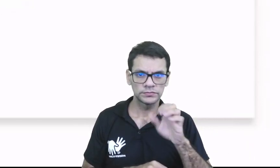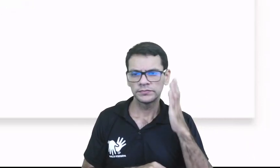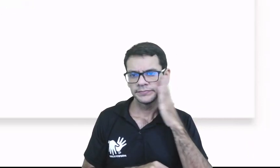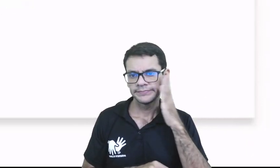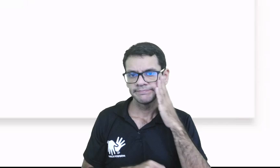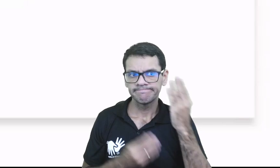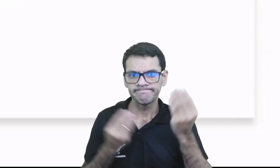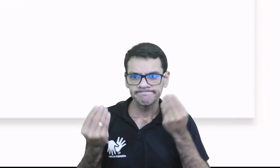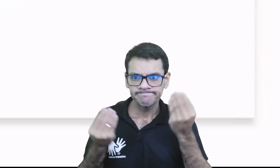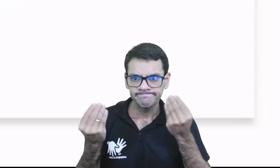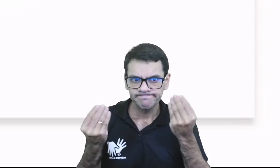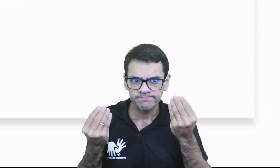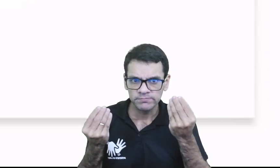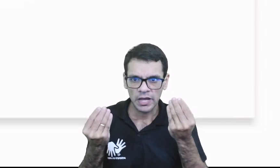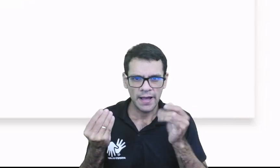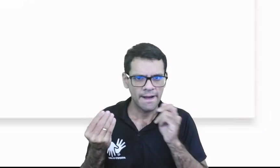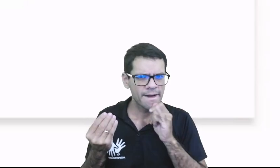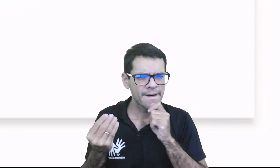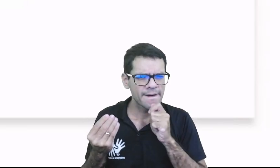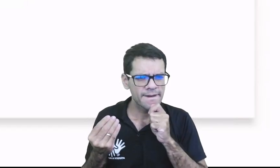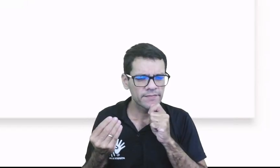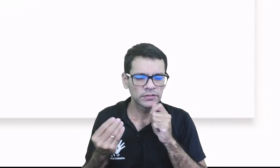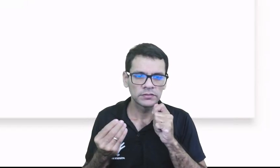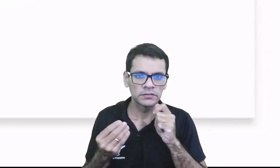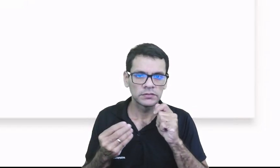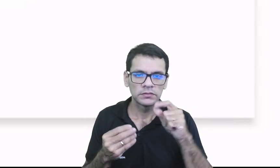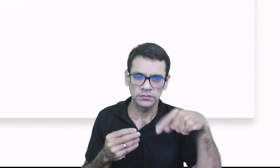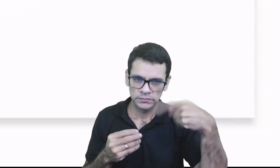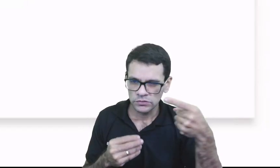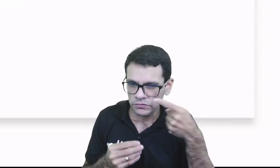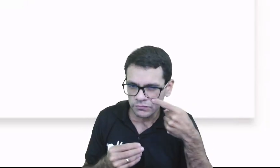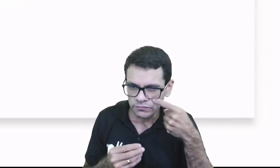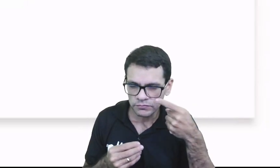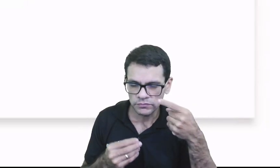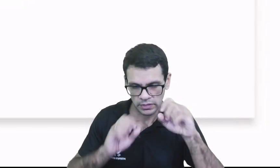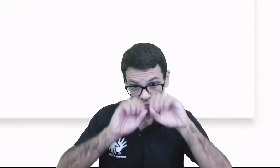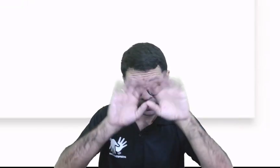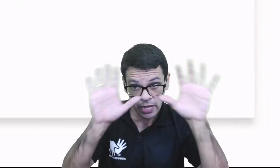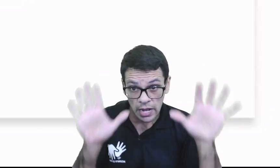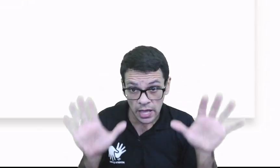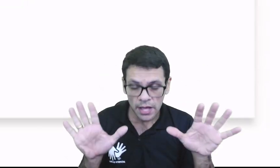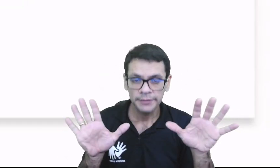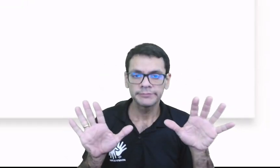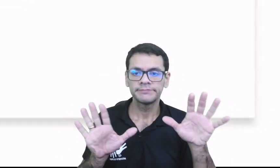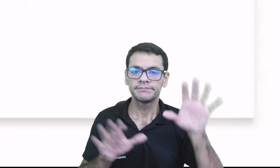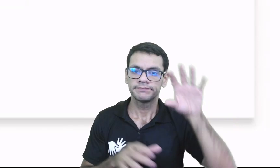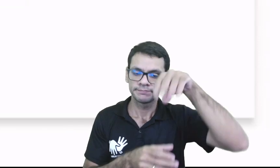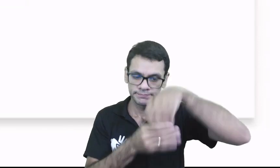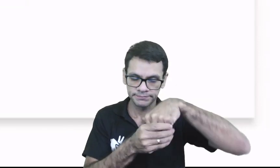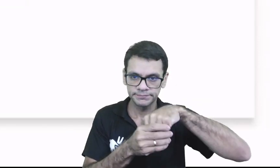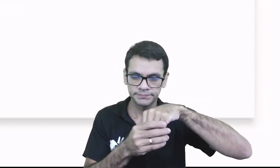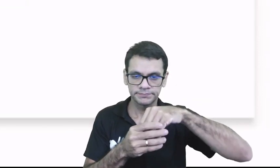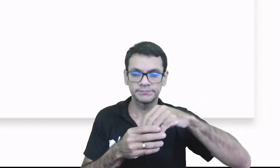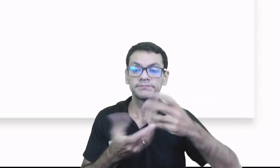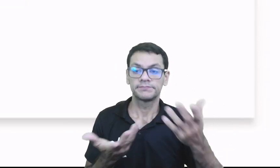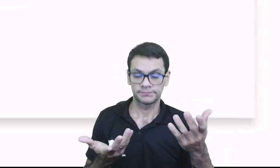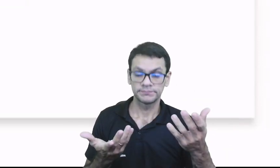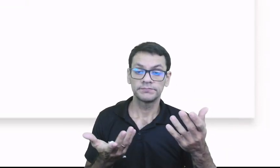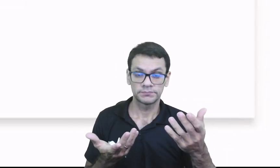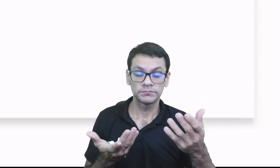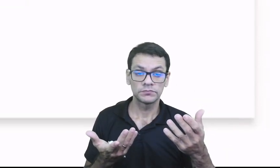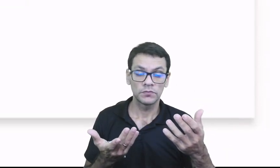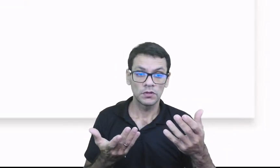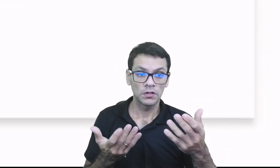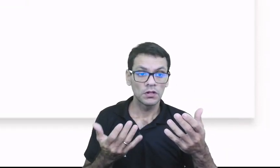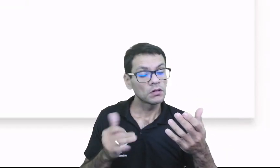a gente está acabando de ver isso. Já vamos pegar lá. Então, dentro de uma reação química, a gente tem